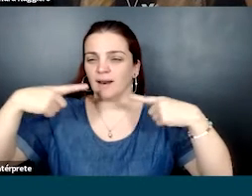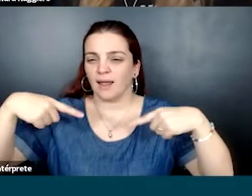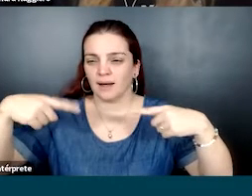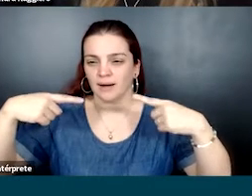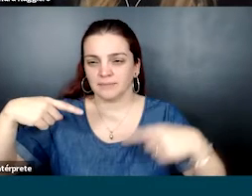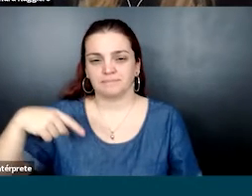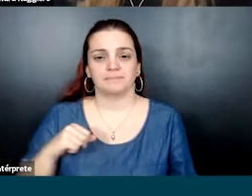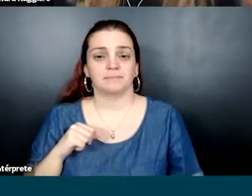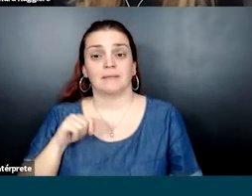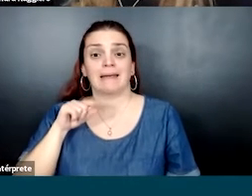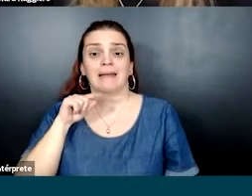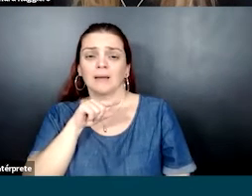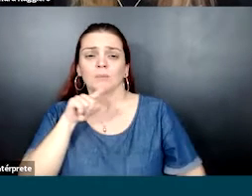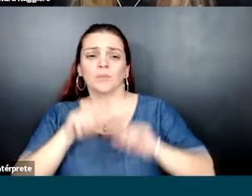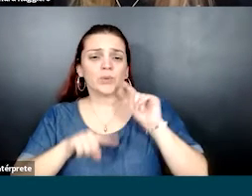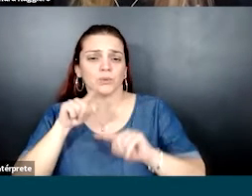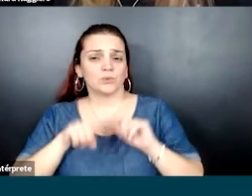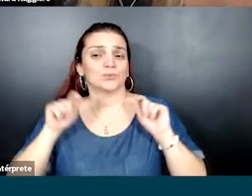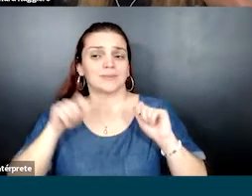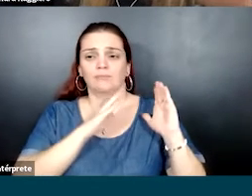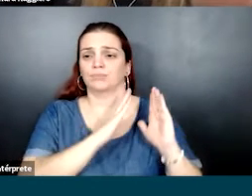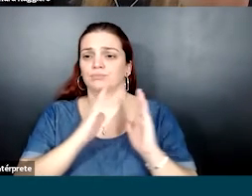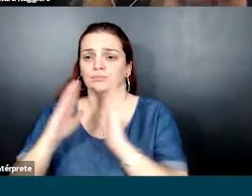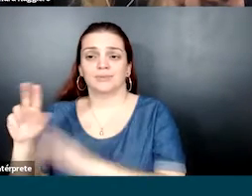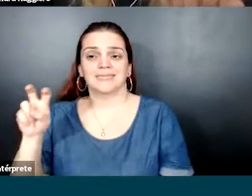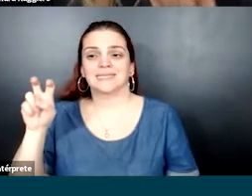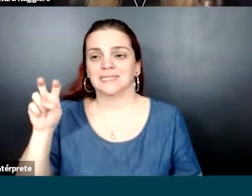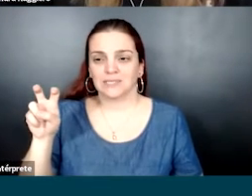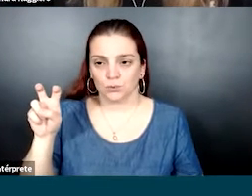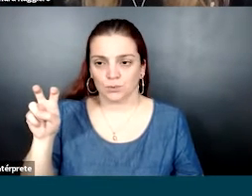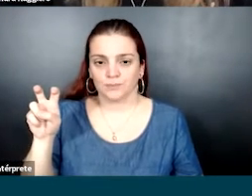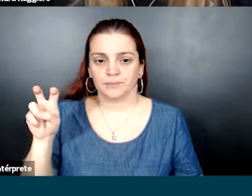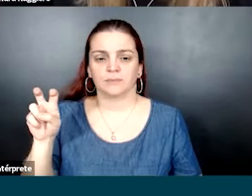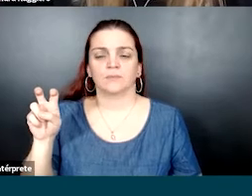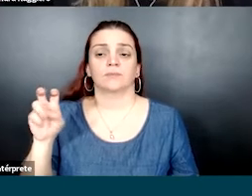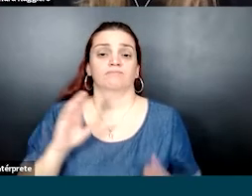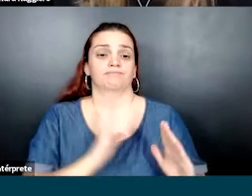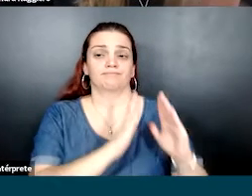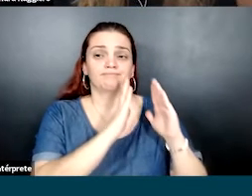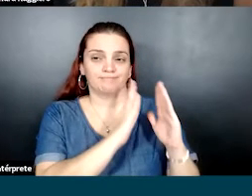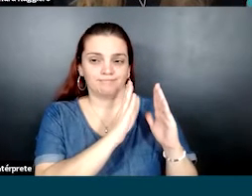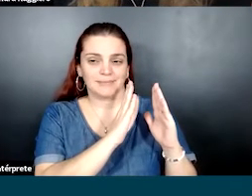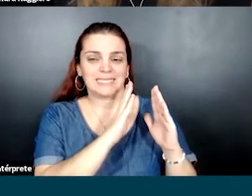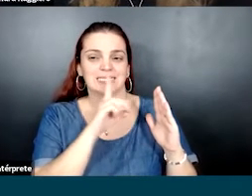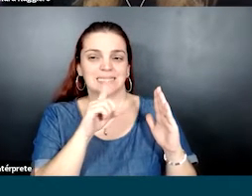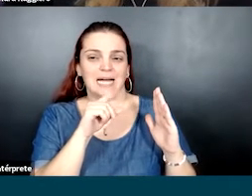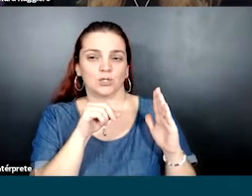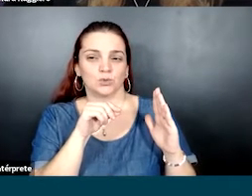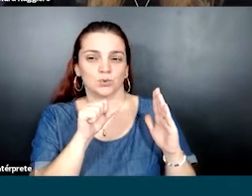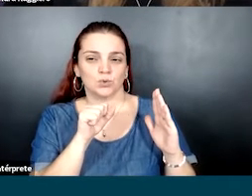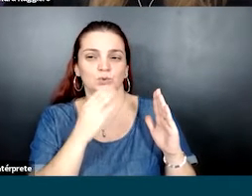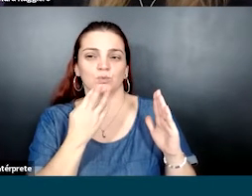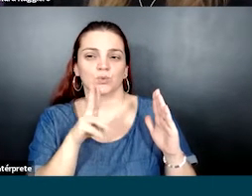os produtos de dados, eles podem ser caracterizados em 5 tipos. São eles, então, dados